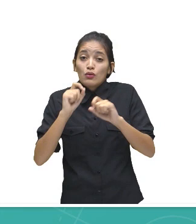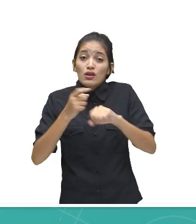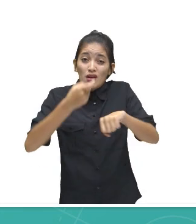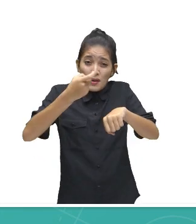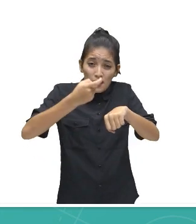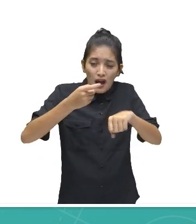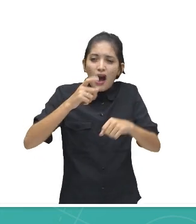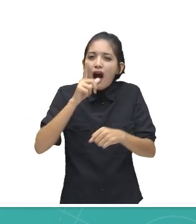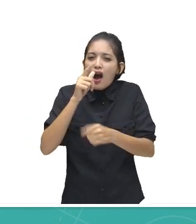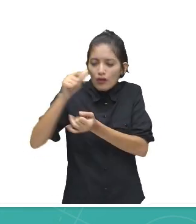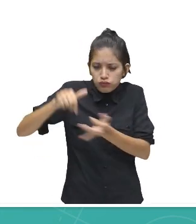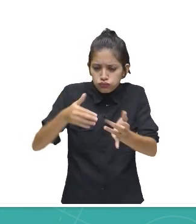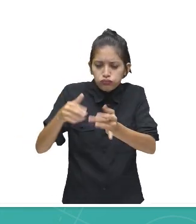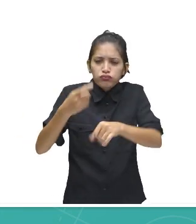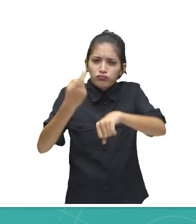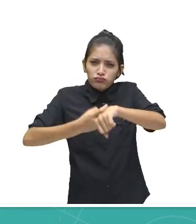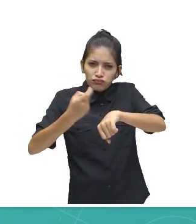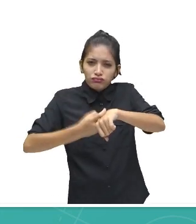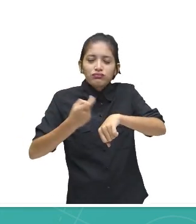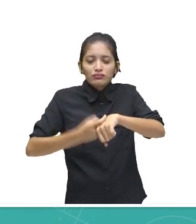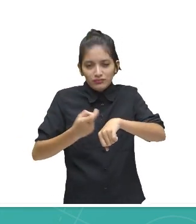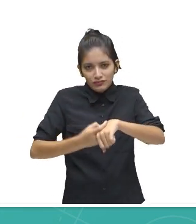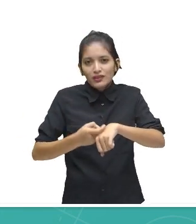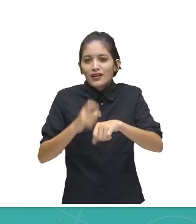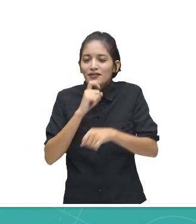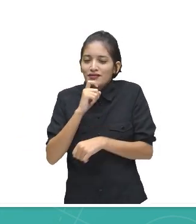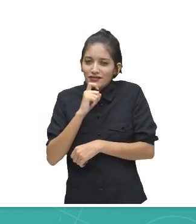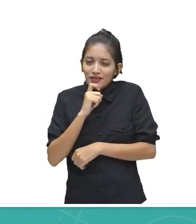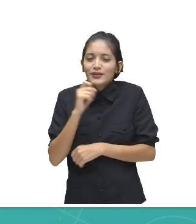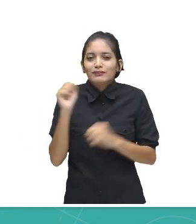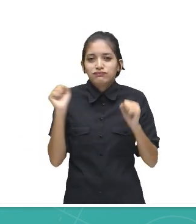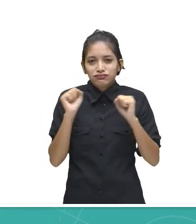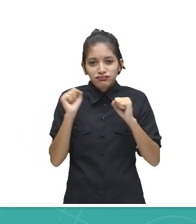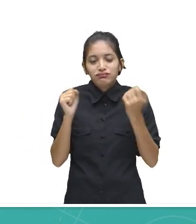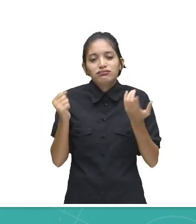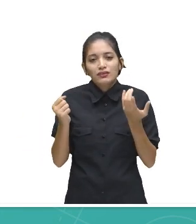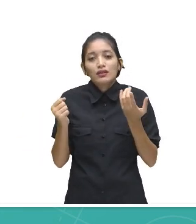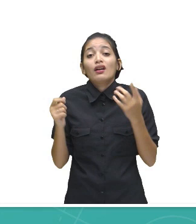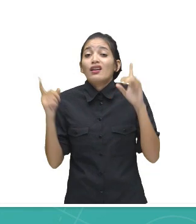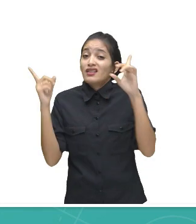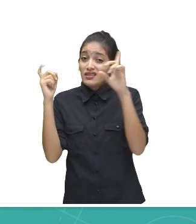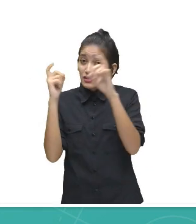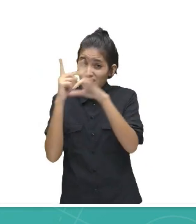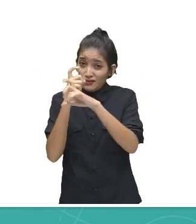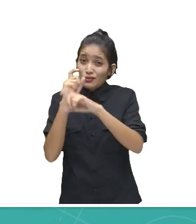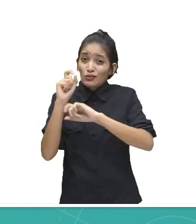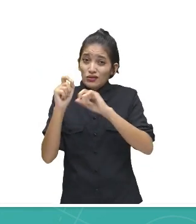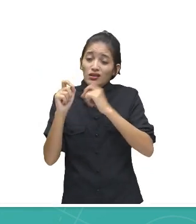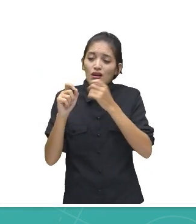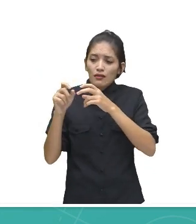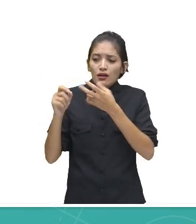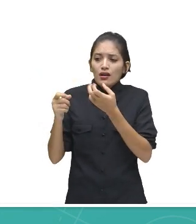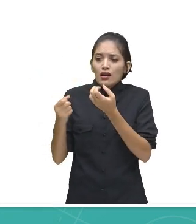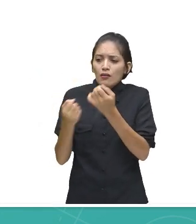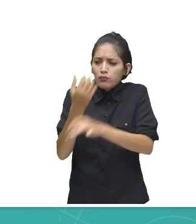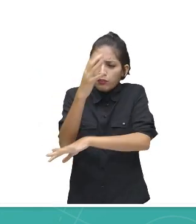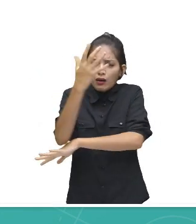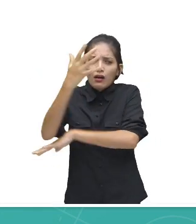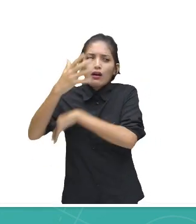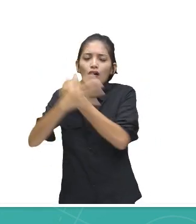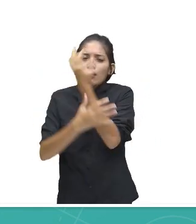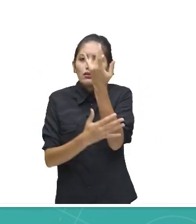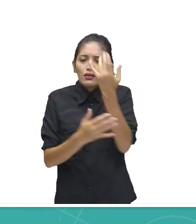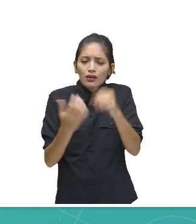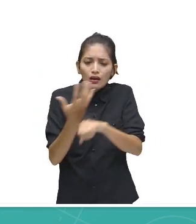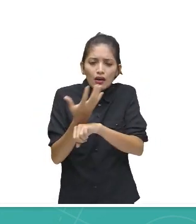Você tem aí, tem toda aquela característica de ser muito frio e isso dificulta a formação de vegetação, né? De planta,